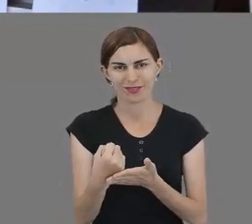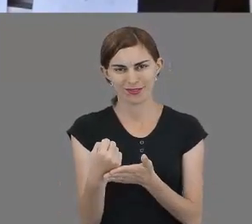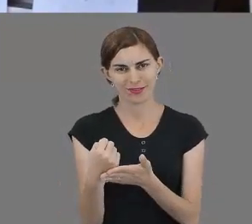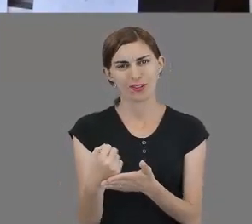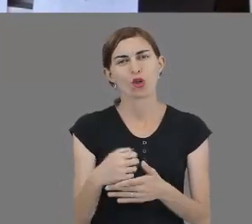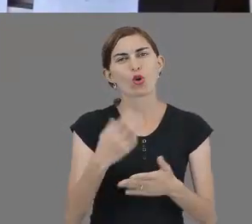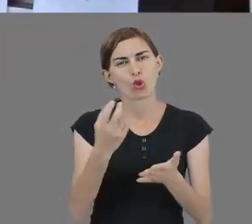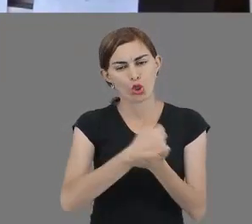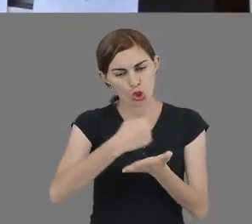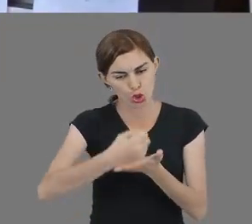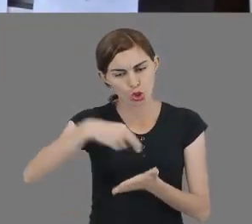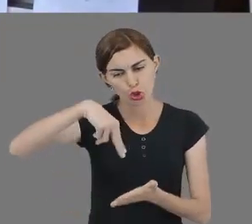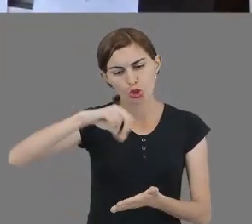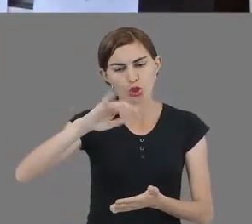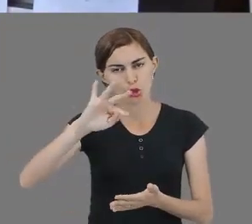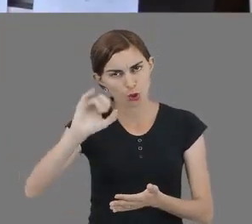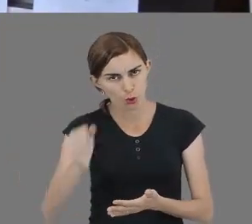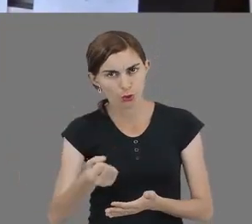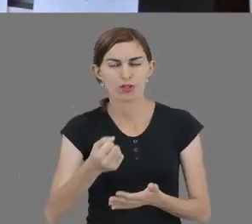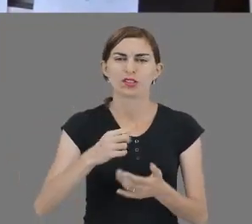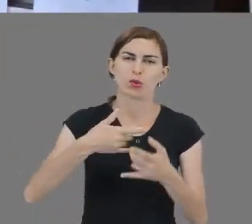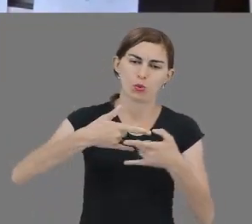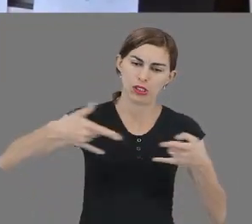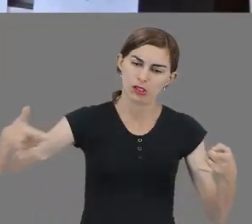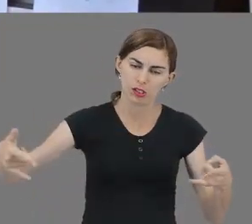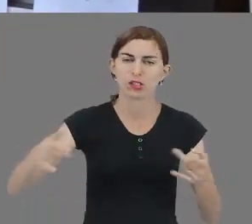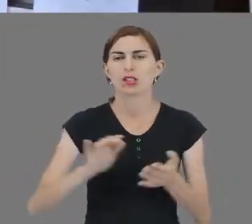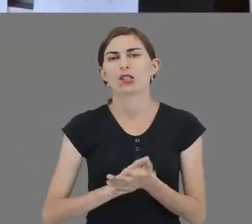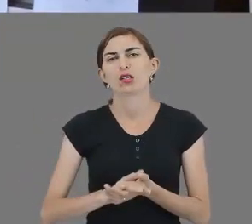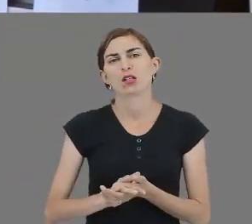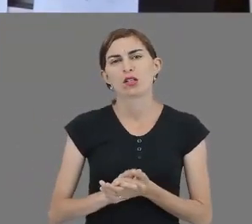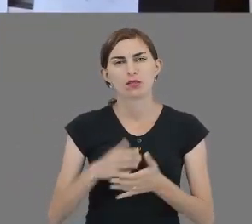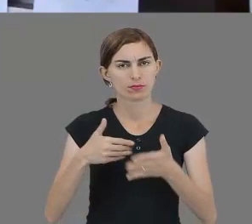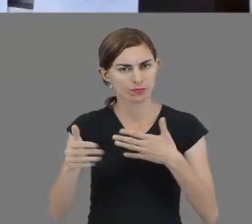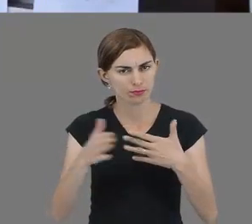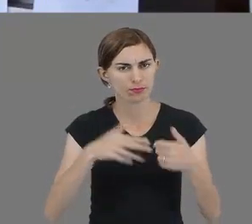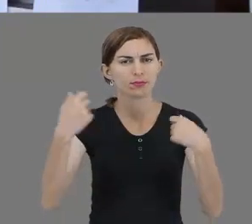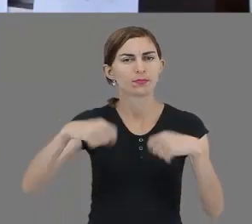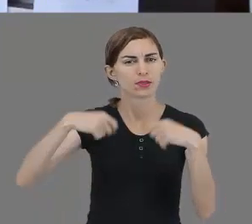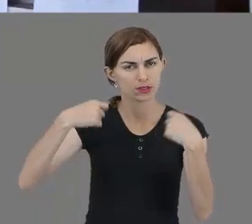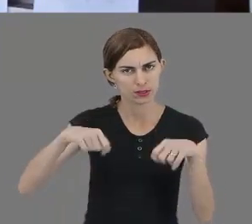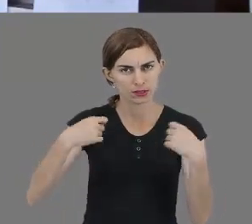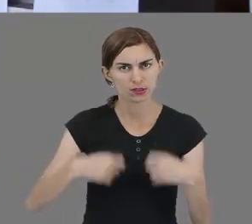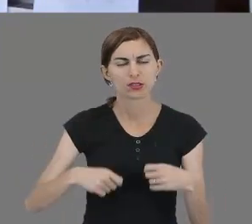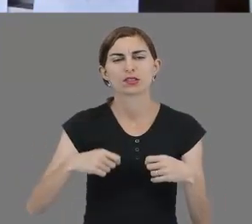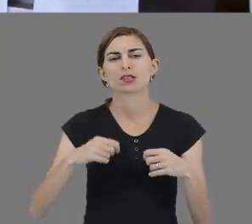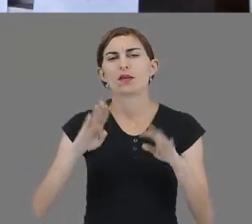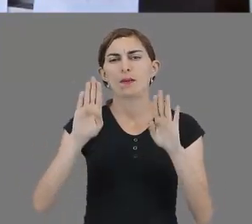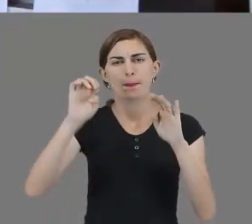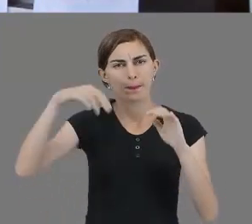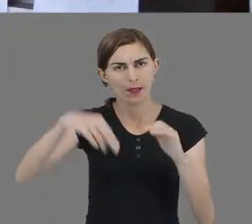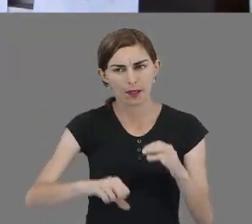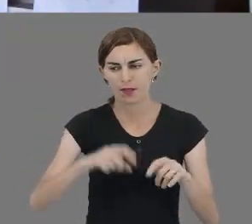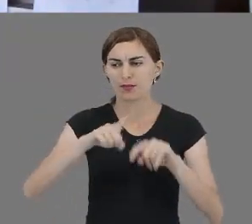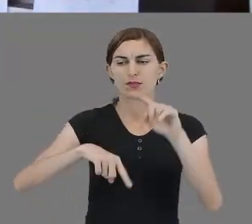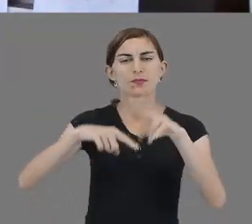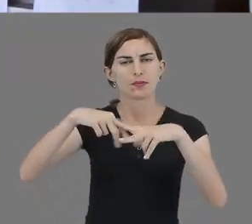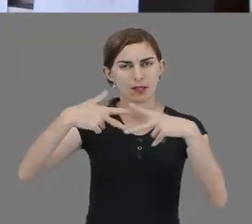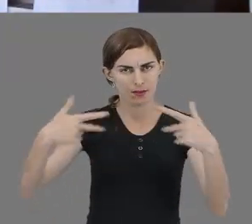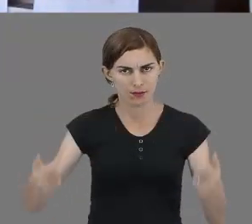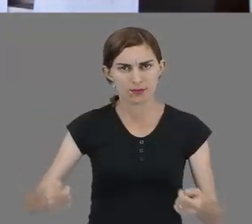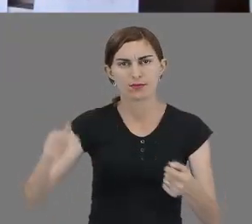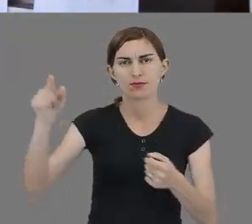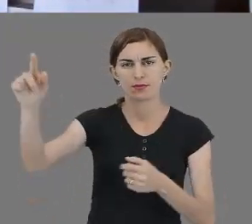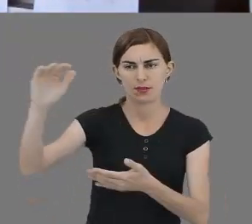mãos, seja ele uma nota fiscal, seja ele uma guia de recebimento, no caso os bens ou os materiais que